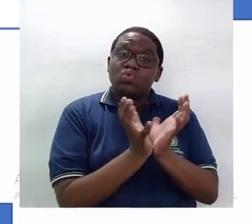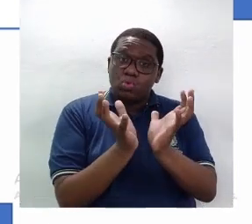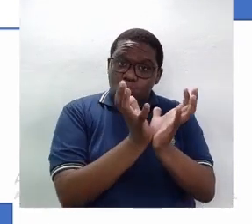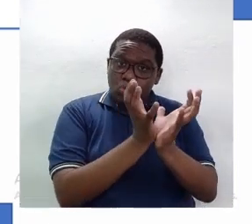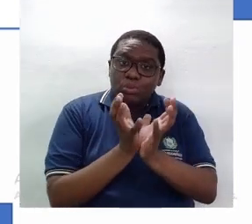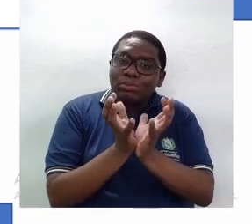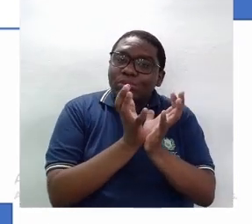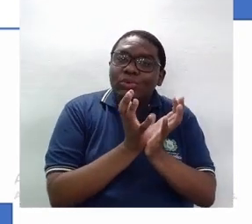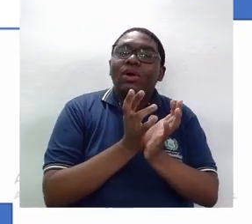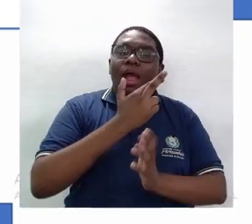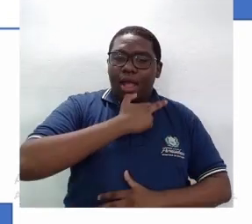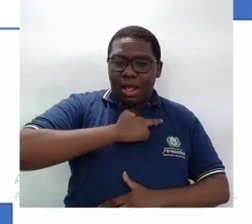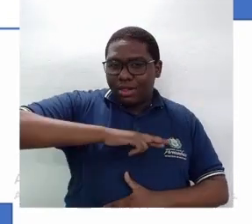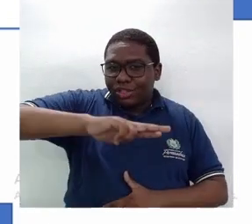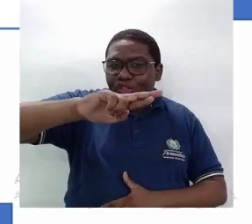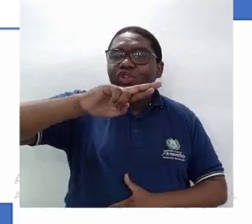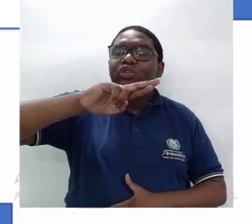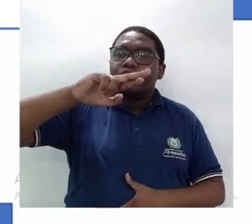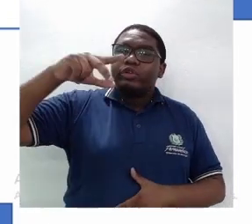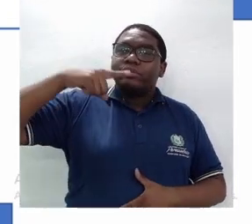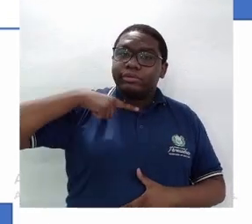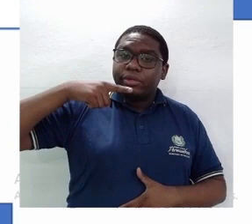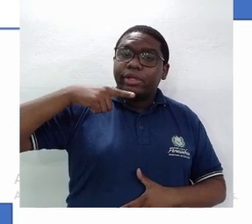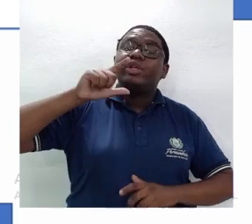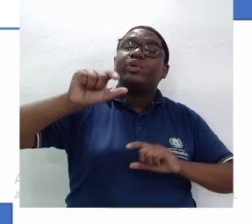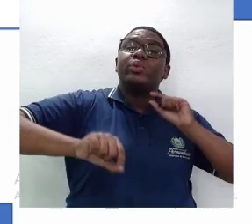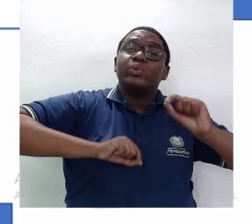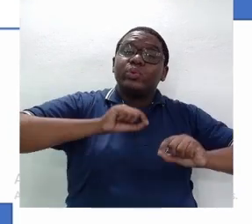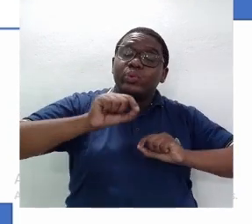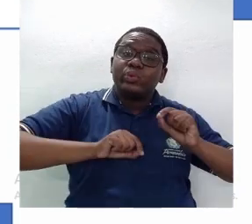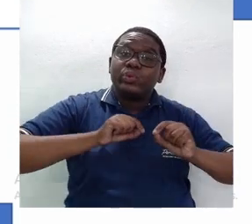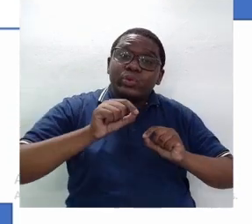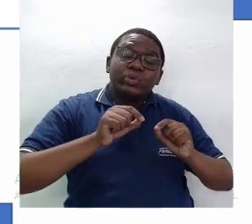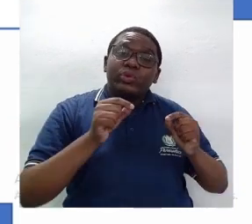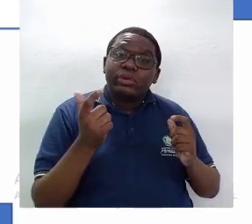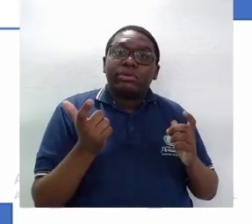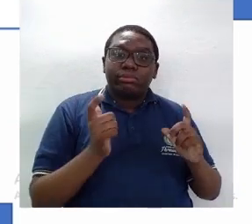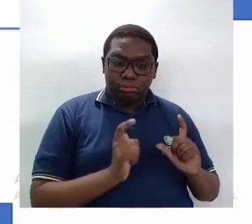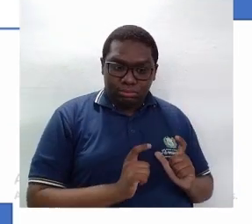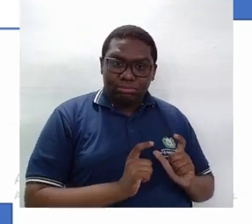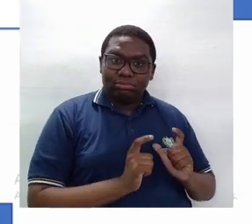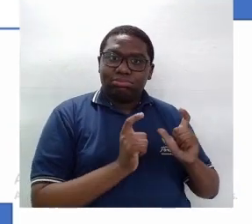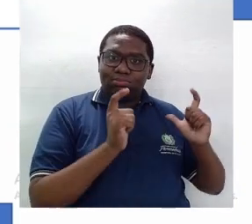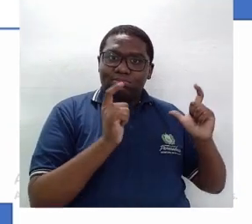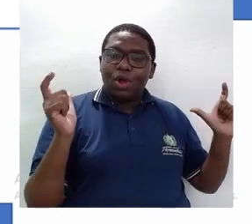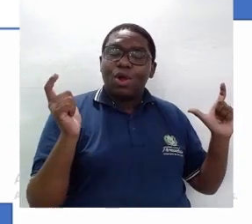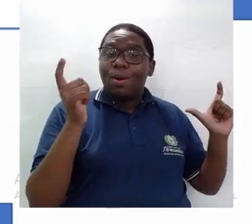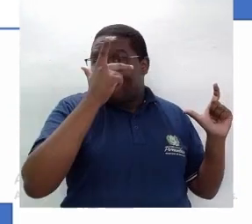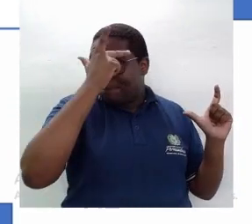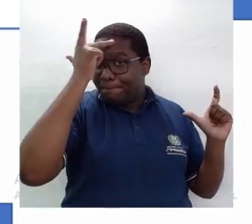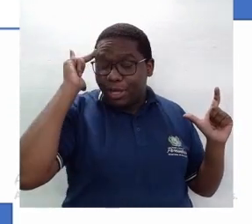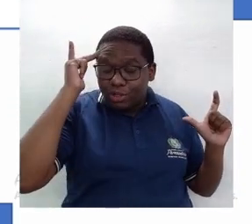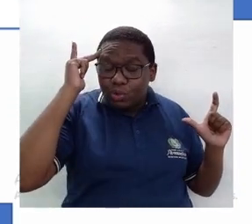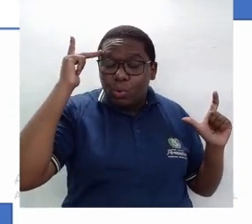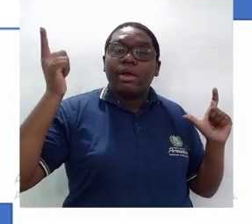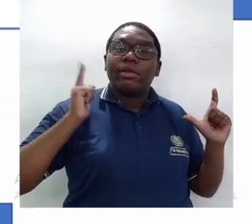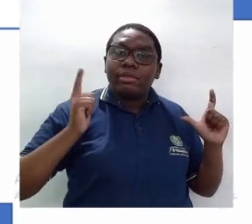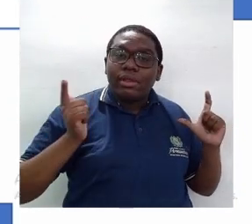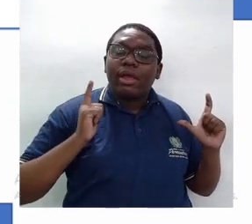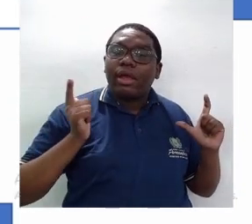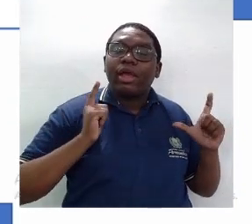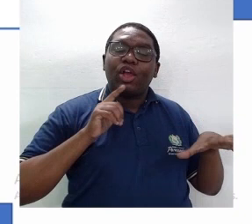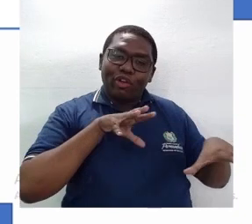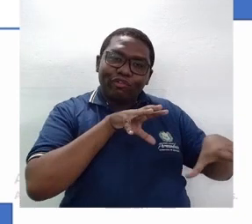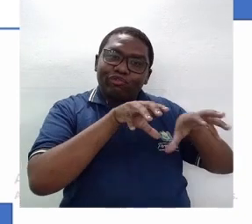religioso possui, segundo o IBGE, o quê? A maior proporção de pessoas com nível